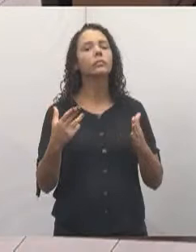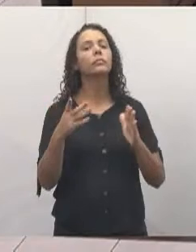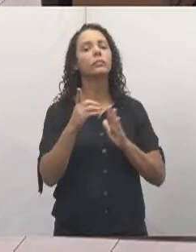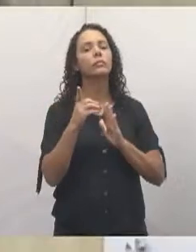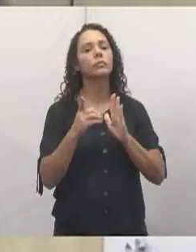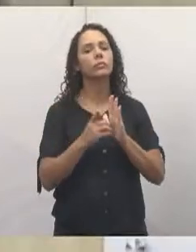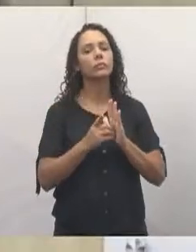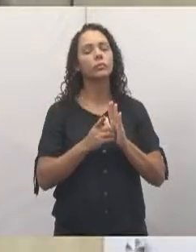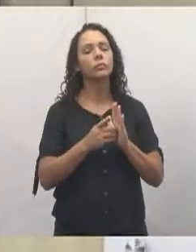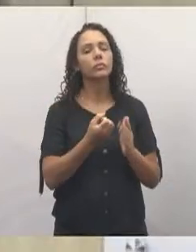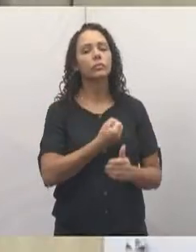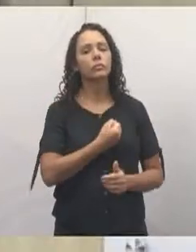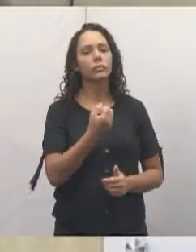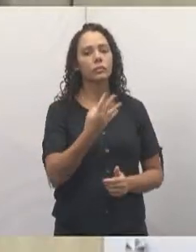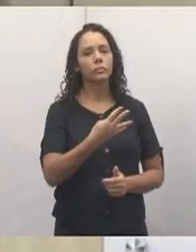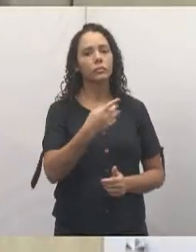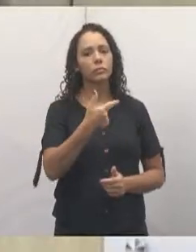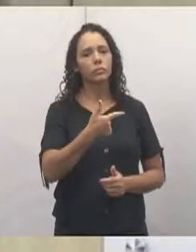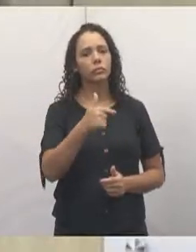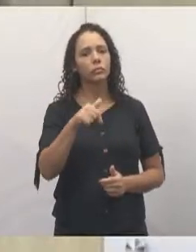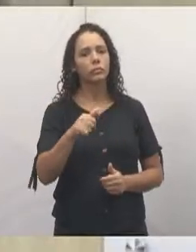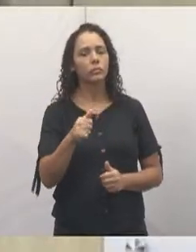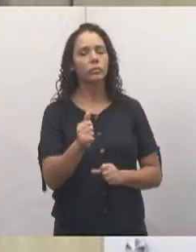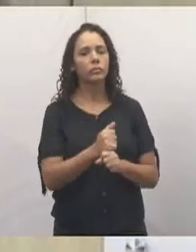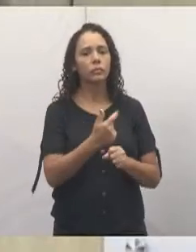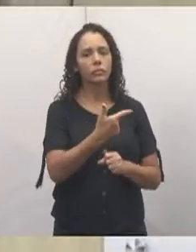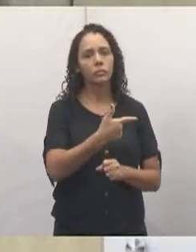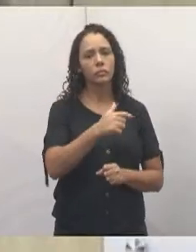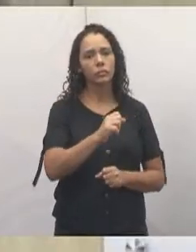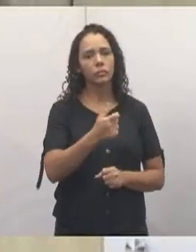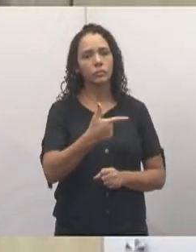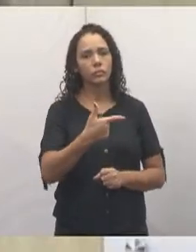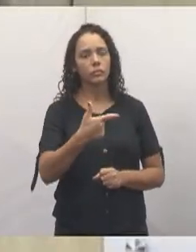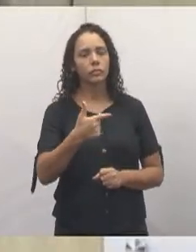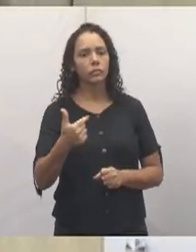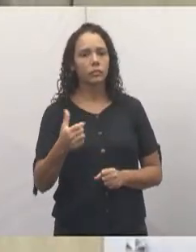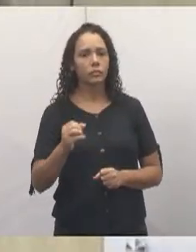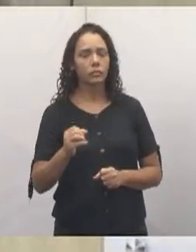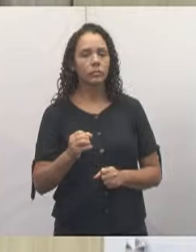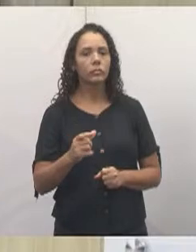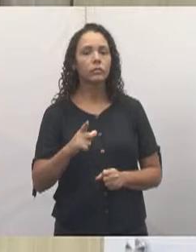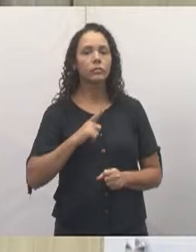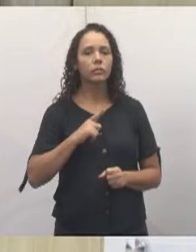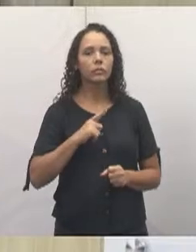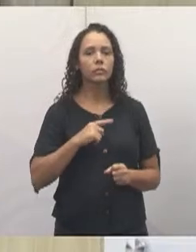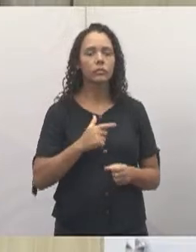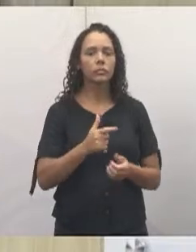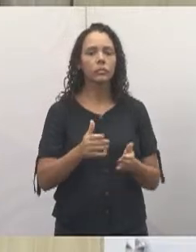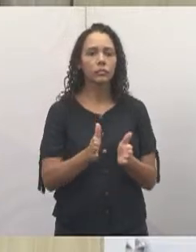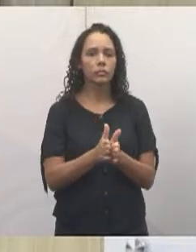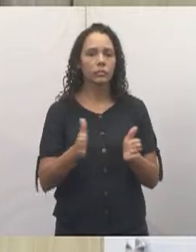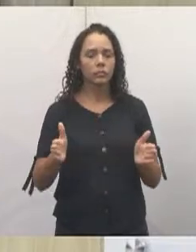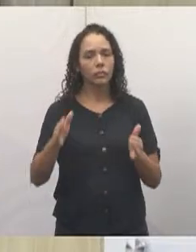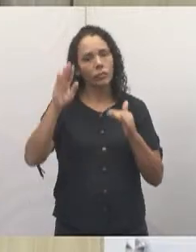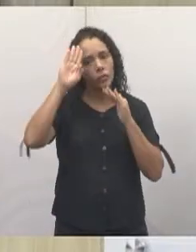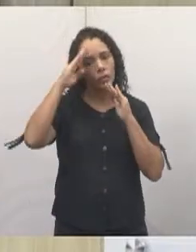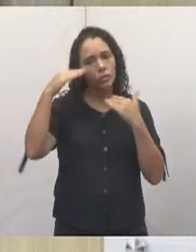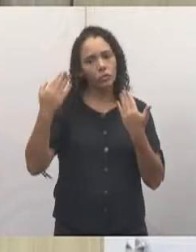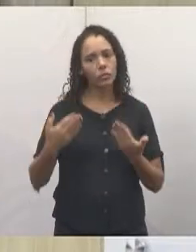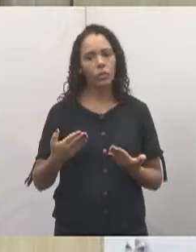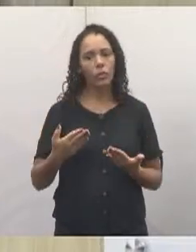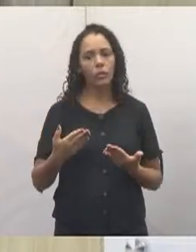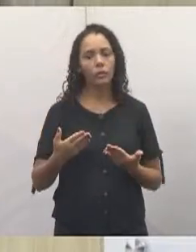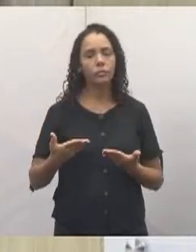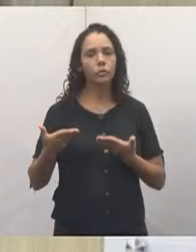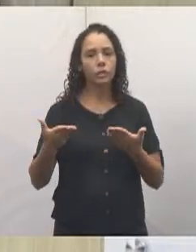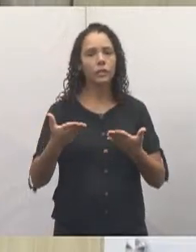Legislativo 427 de 2020, passaremos ao ato solene de entrega do Prêmio Advocacia Cidadã.